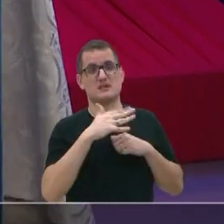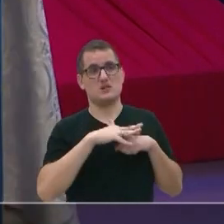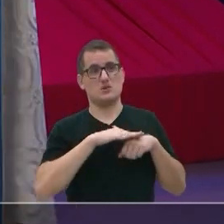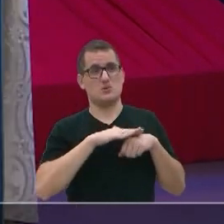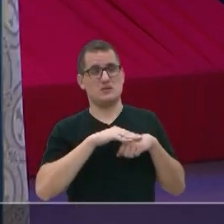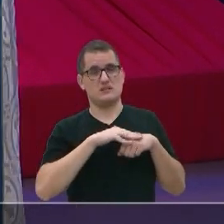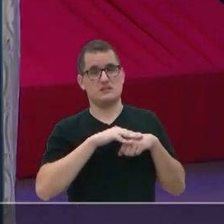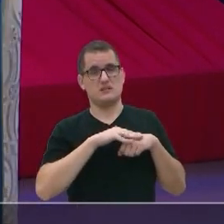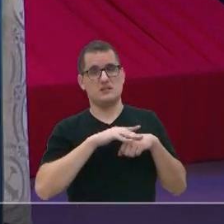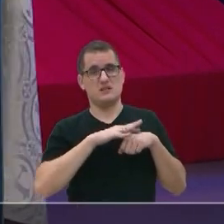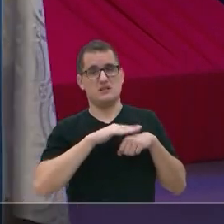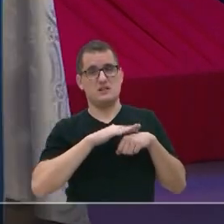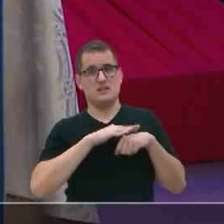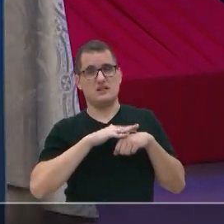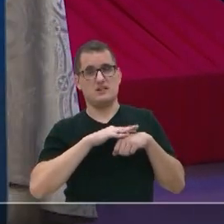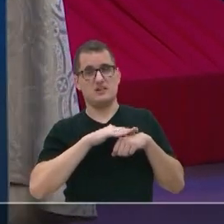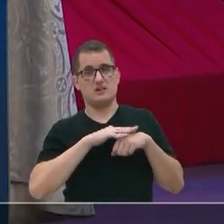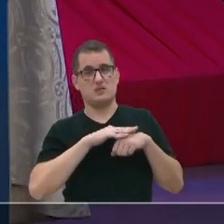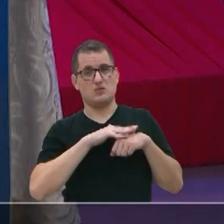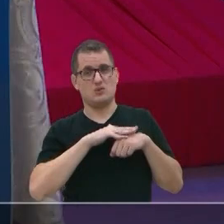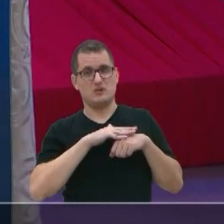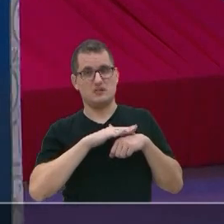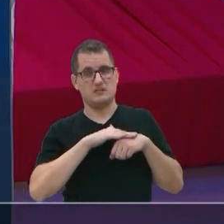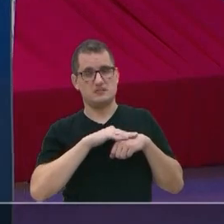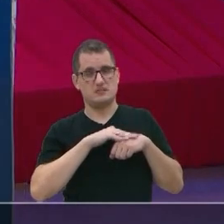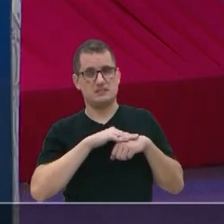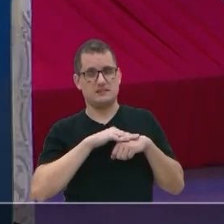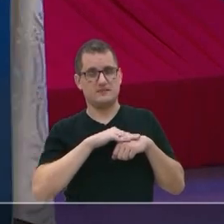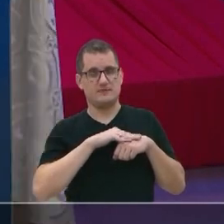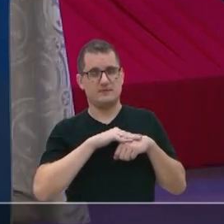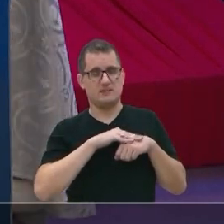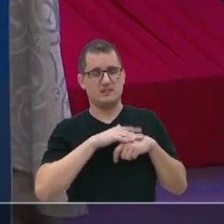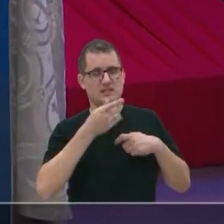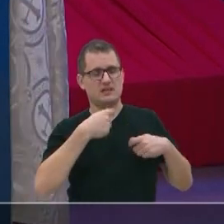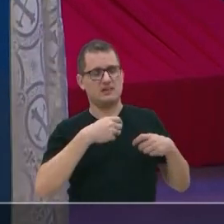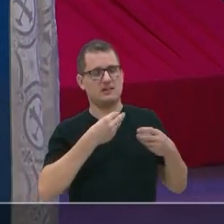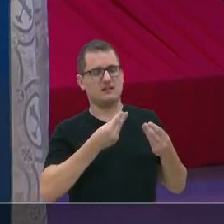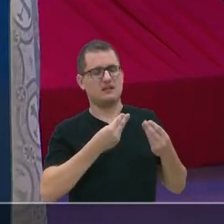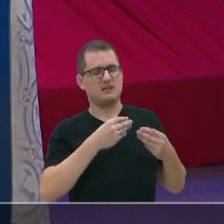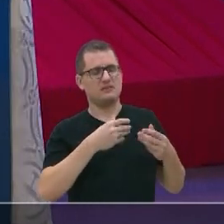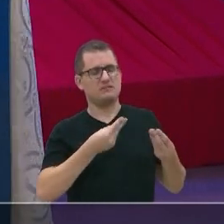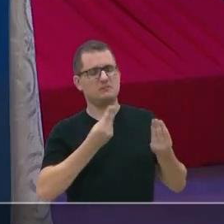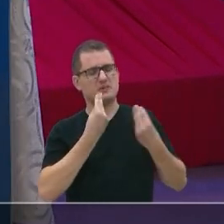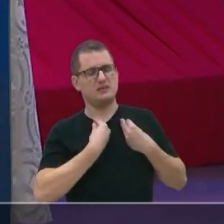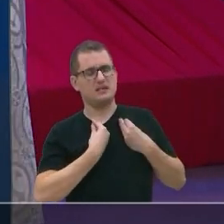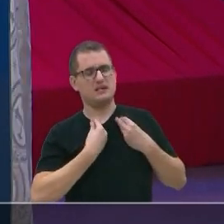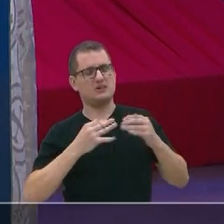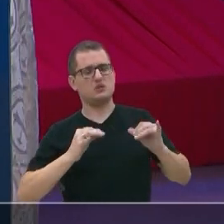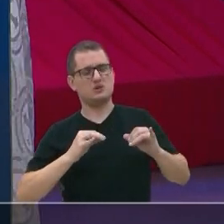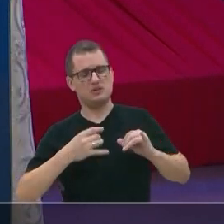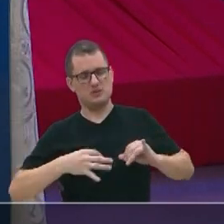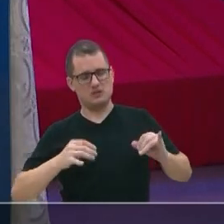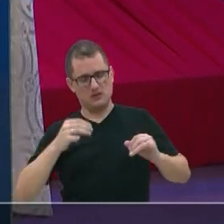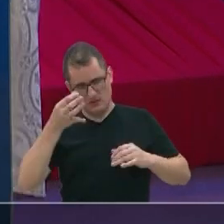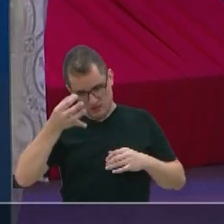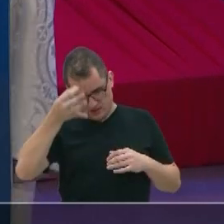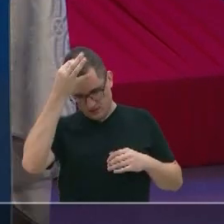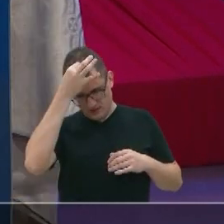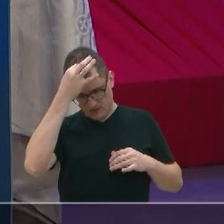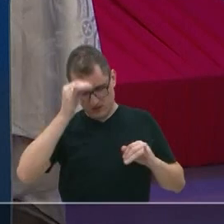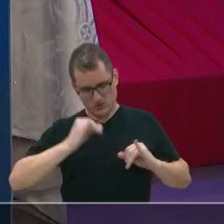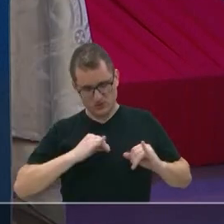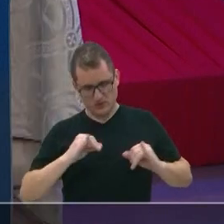esta doença, por conta deste transbordar, causa em mim sofrimento espiritual, físico